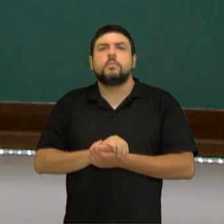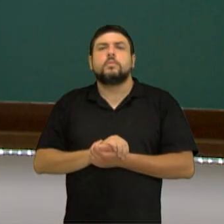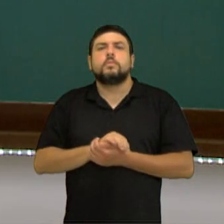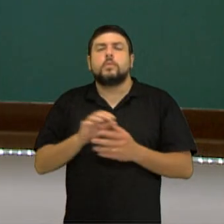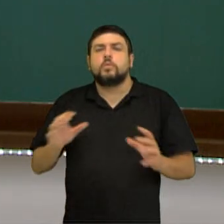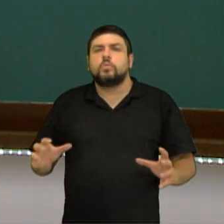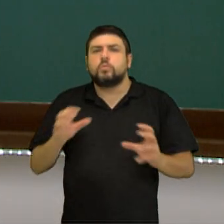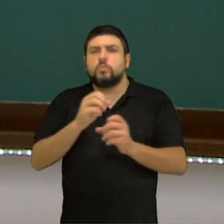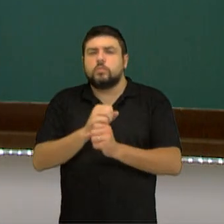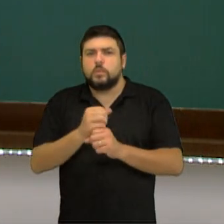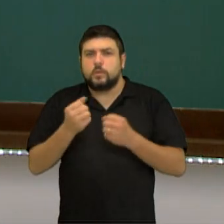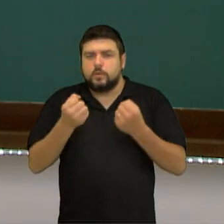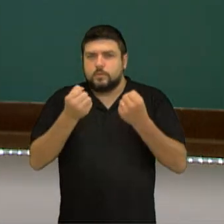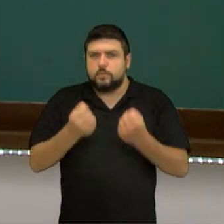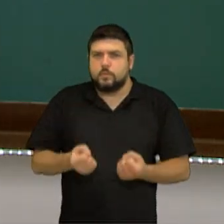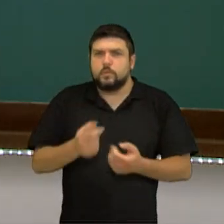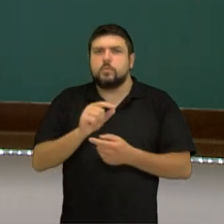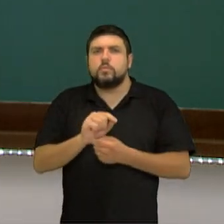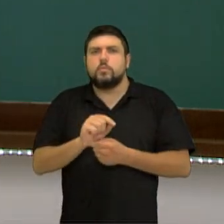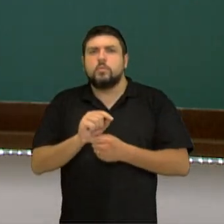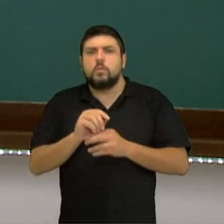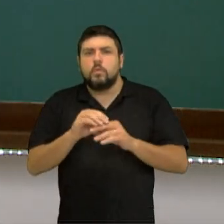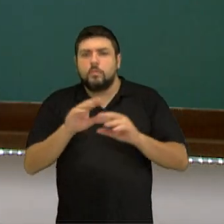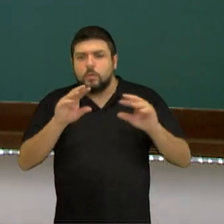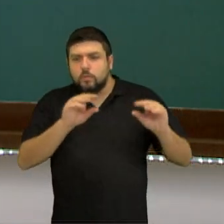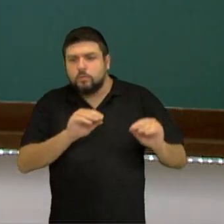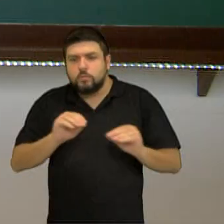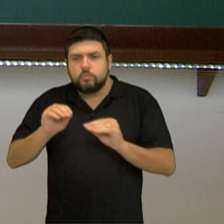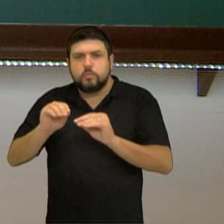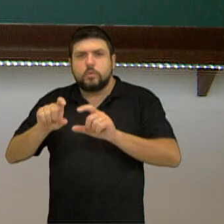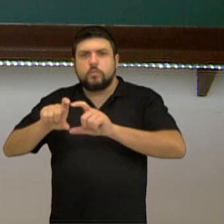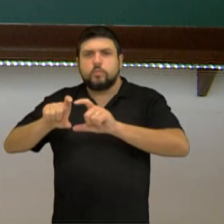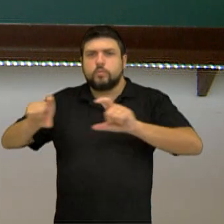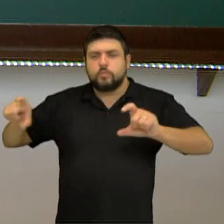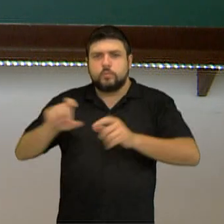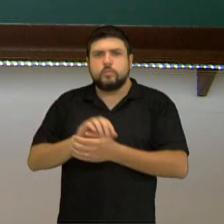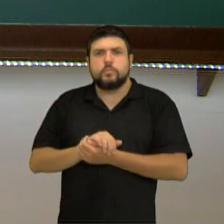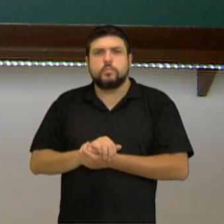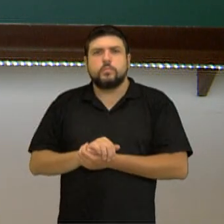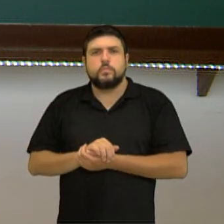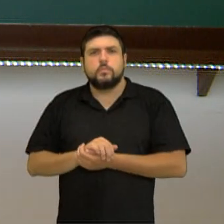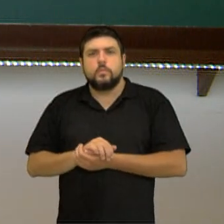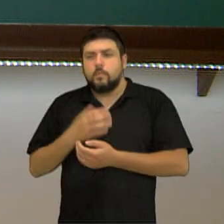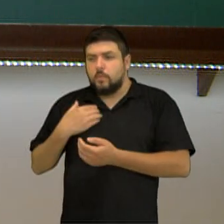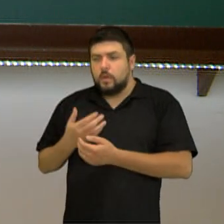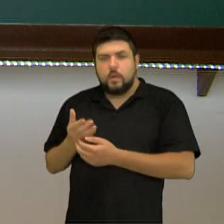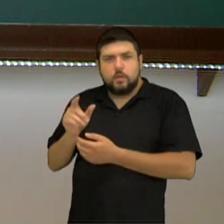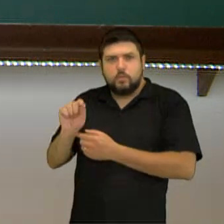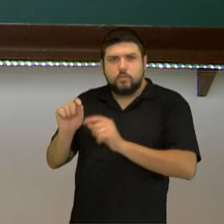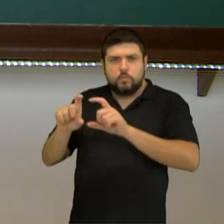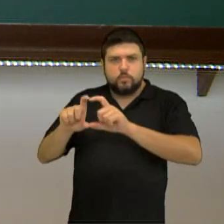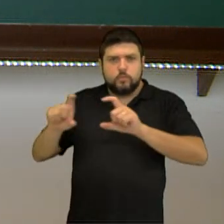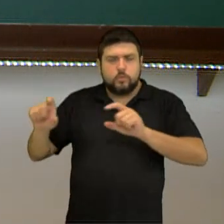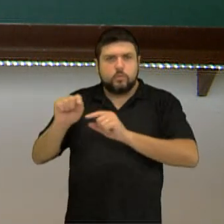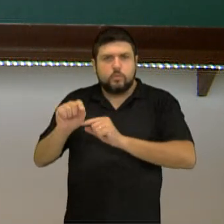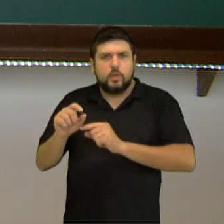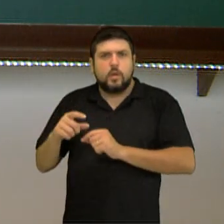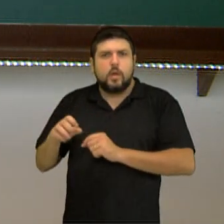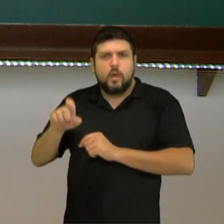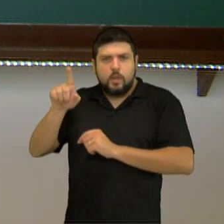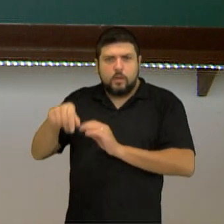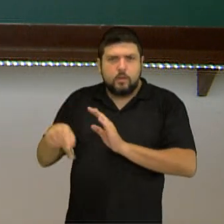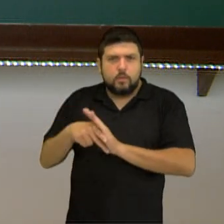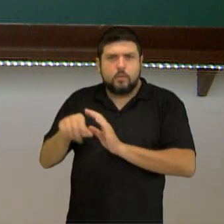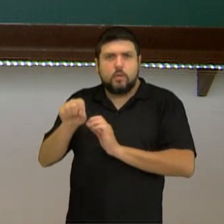essa massa, nós vamos aplicar na equaçãozinha. Como está tudo bonitinho, né? Aqui ele está em Sistema Internacional de Medida,